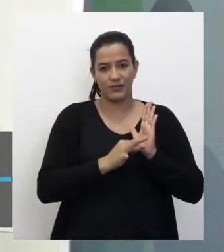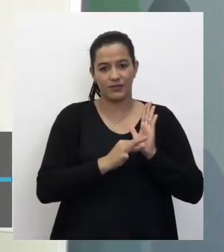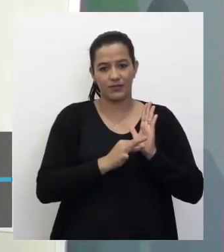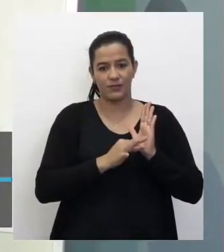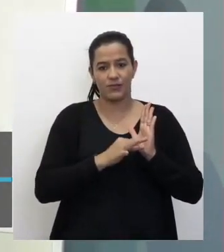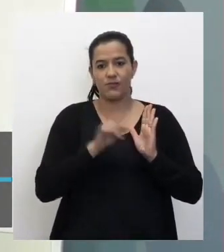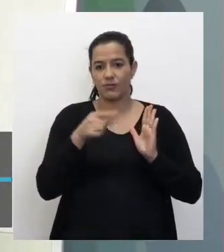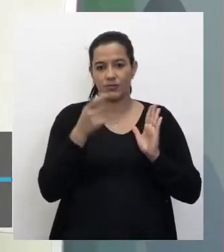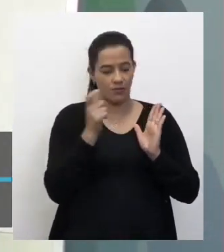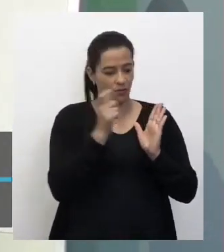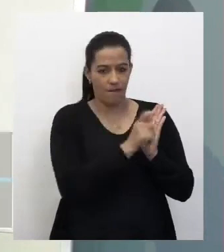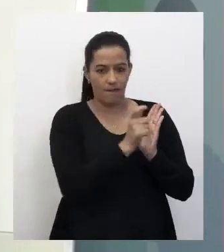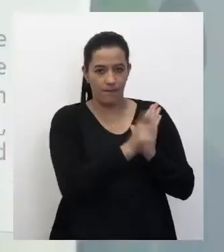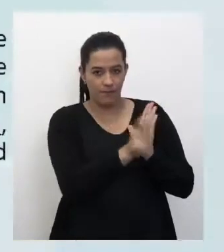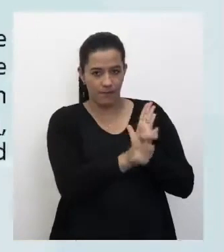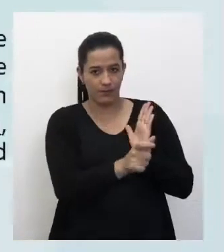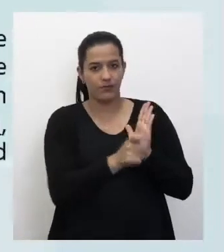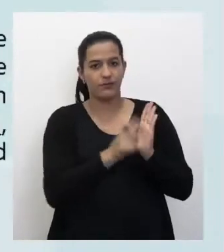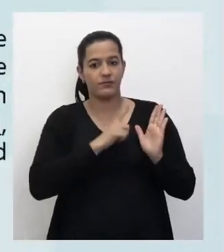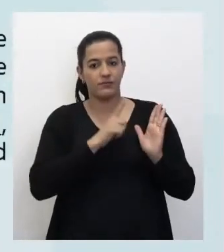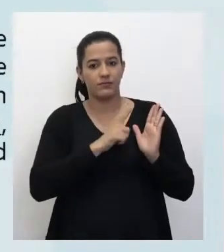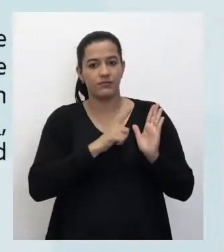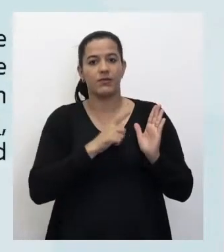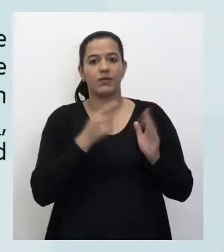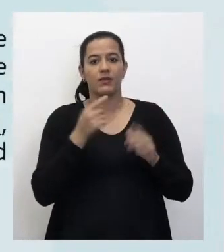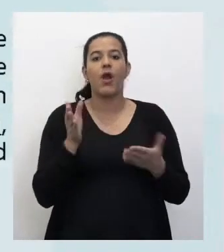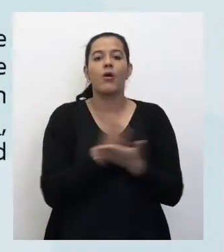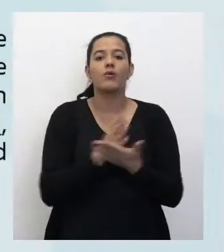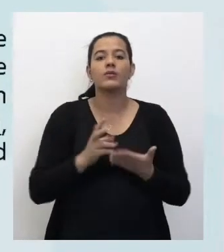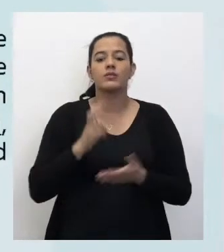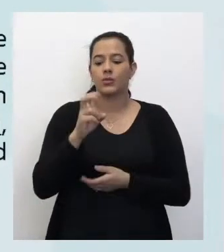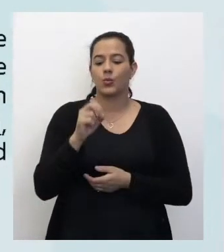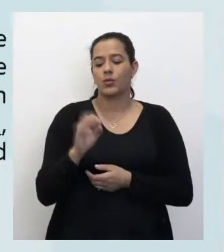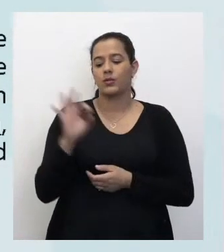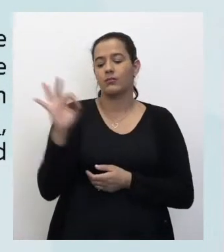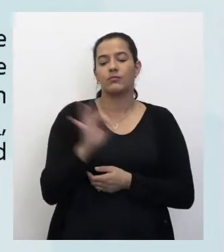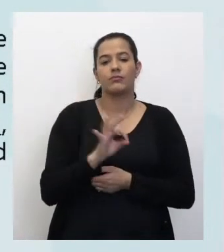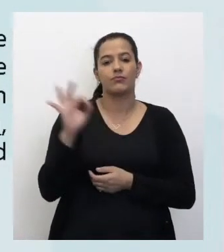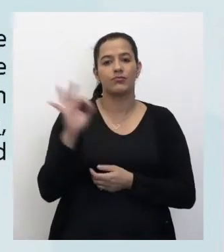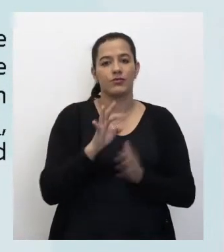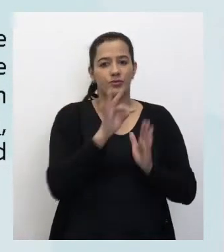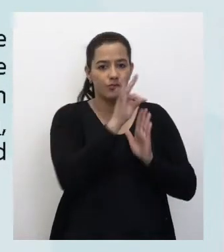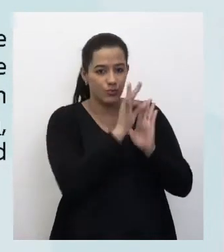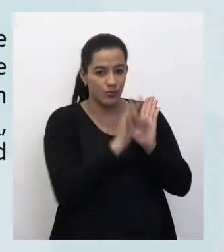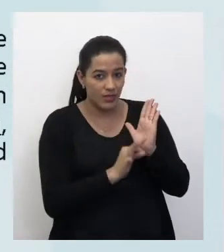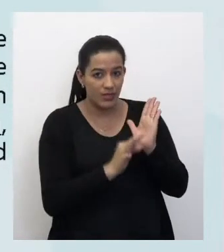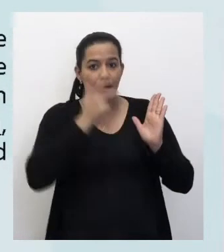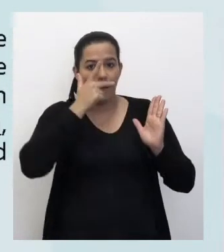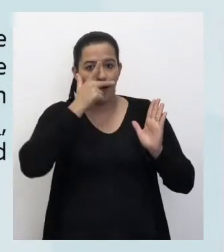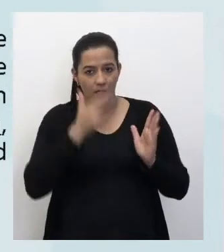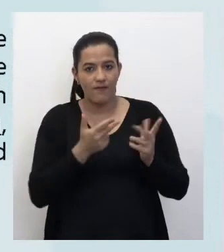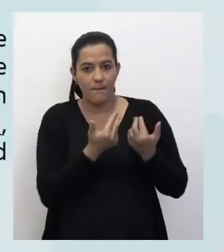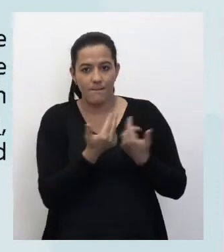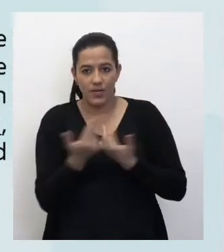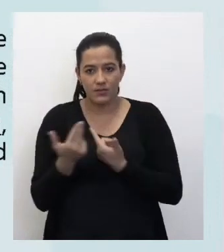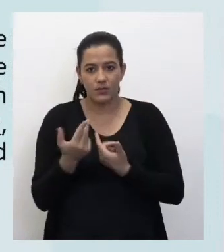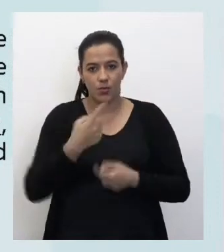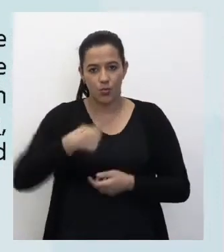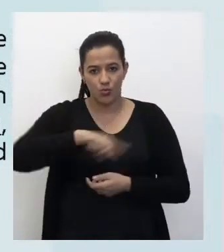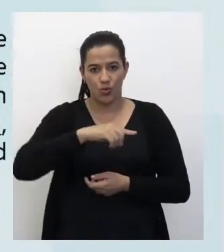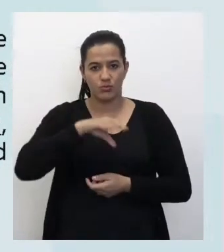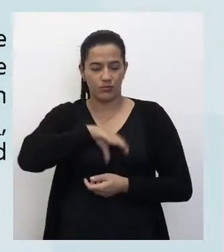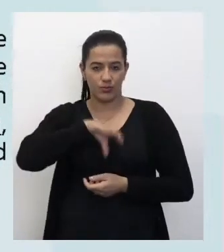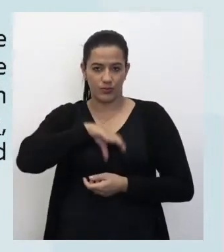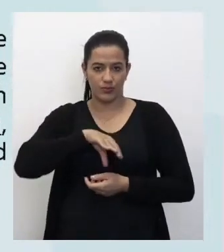tem palavras cognatas, ou seja, 50% do texto você já consegue entender porque as palavras são iguais, parecidas com a nossa língua. Então,